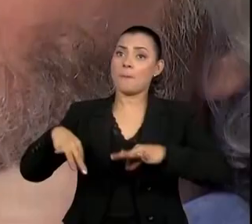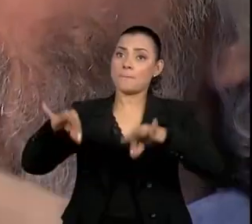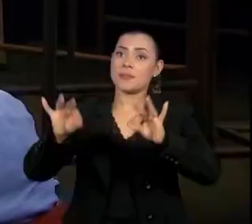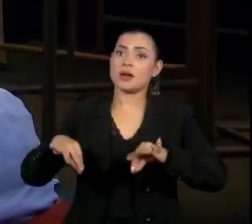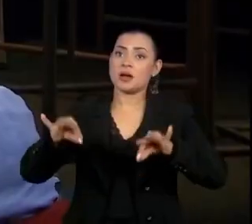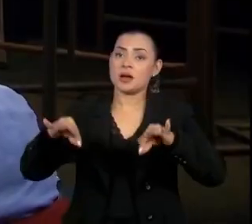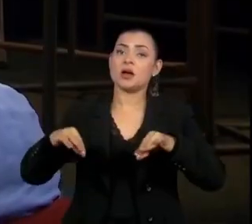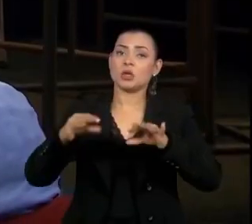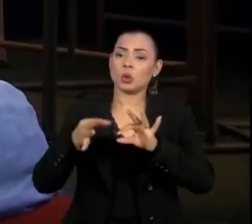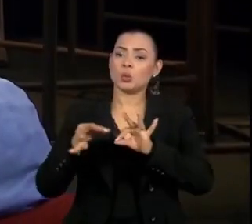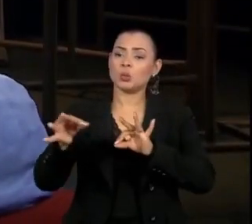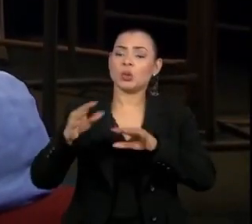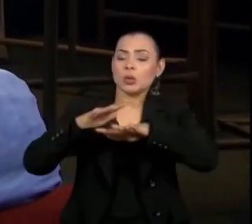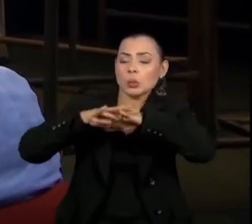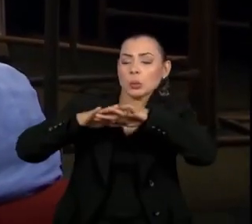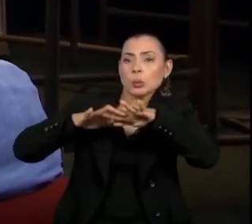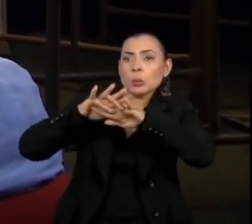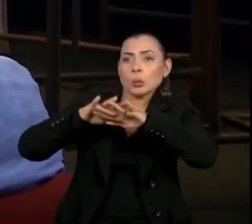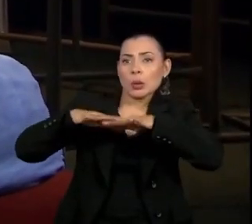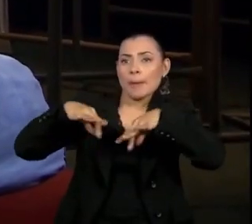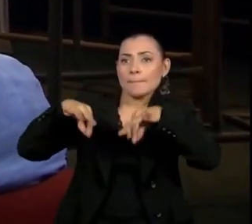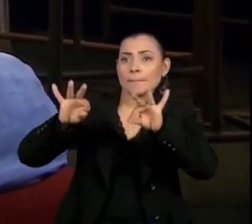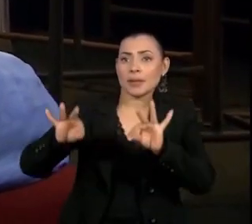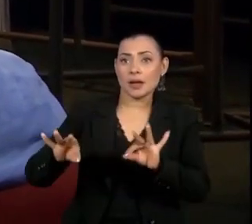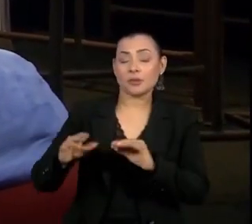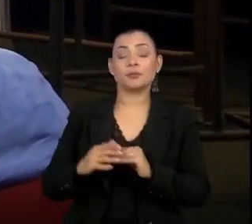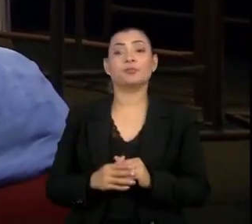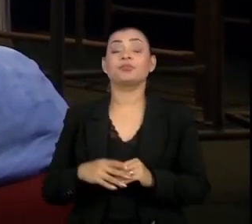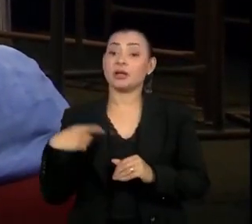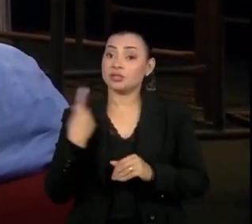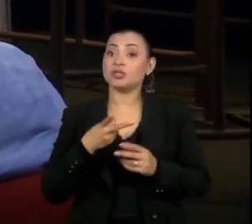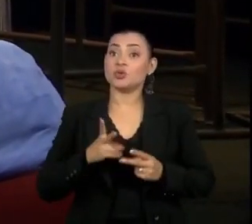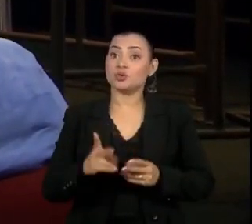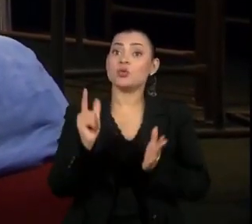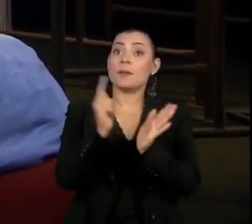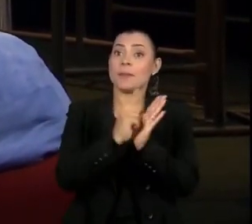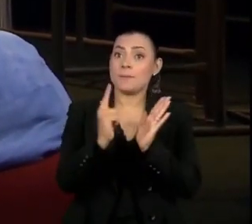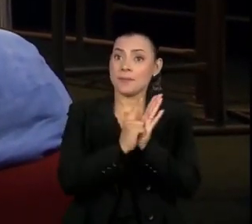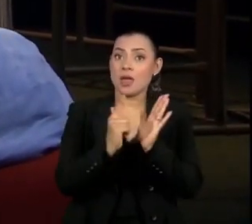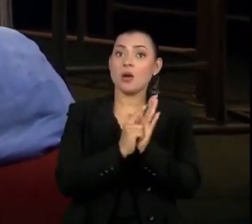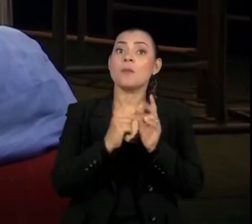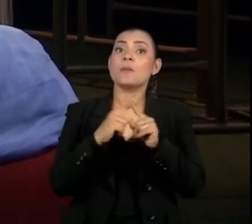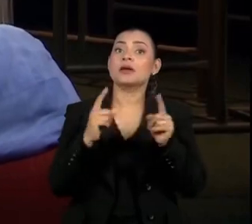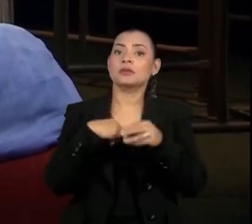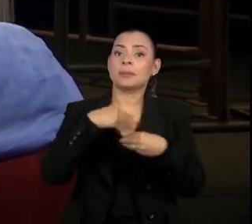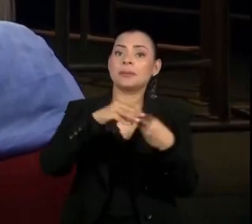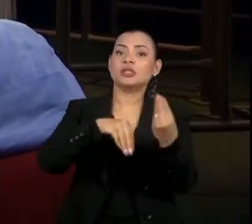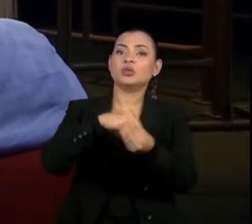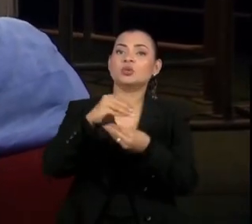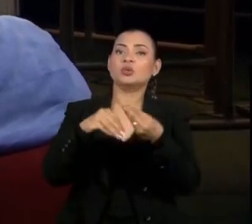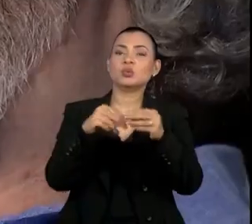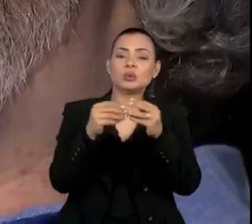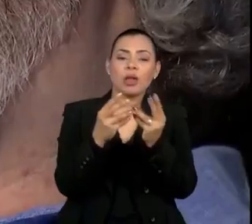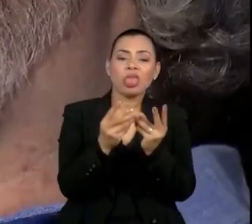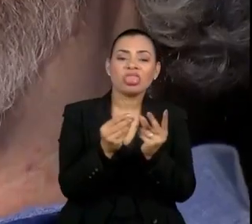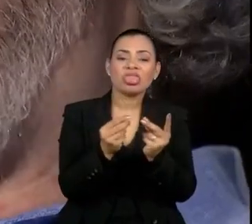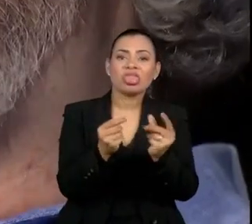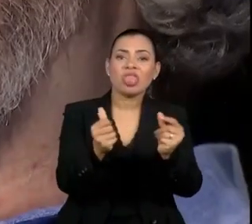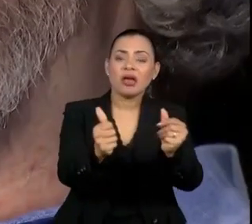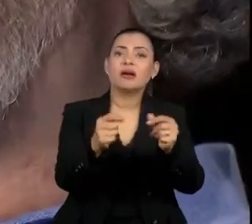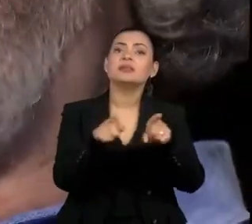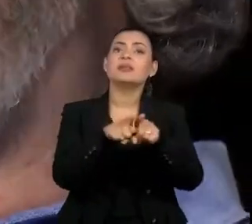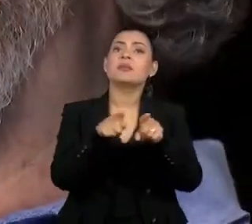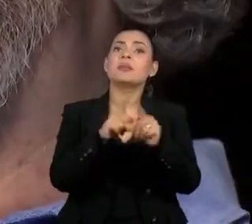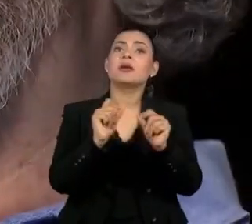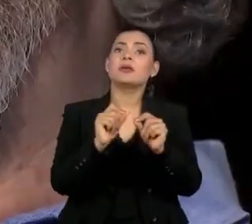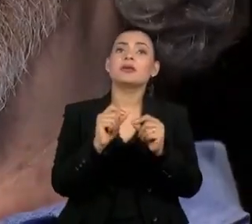fibra longa e muito mais estável. A gente foi continuando a produzir papel, mas com celulose, com fibras muito curtas, às vezes com